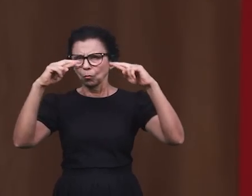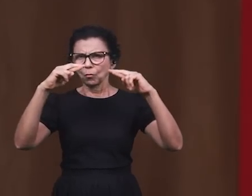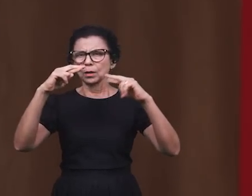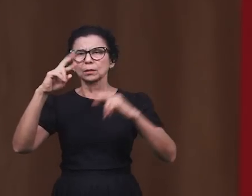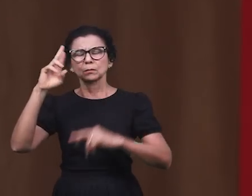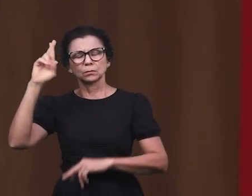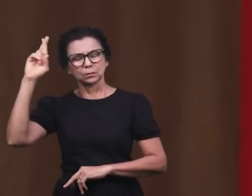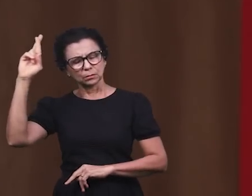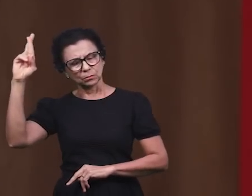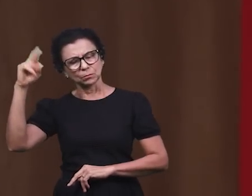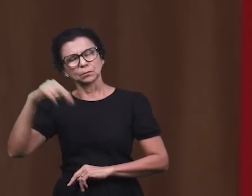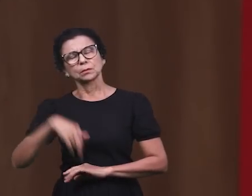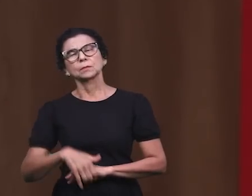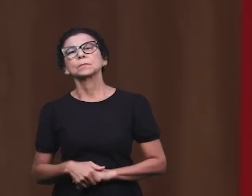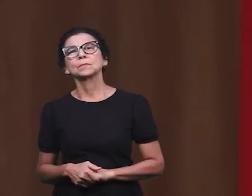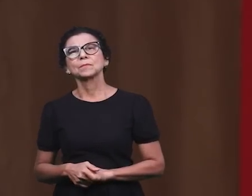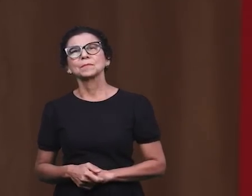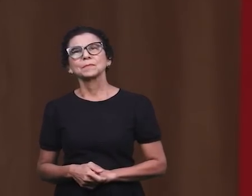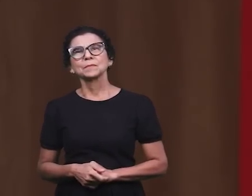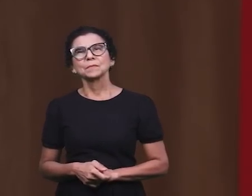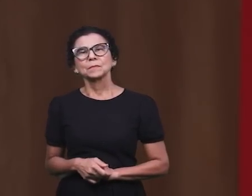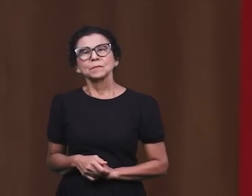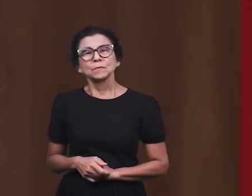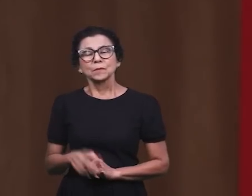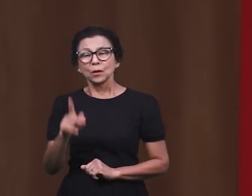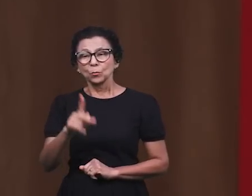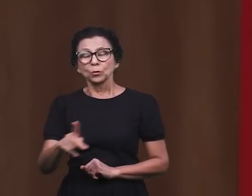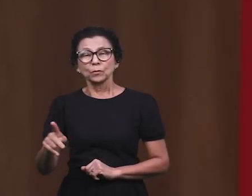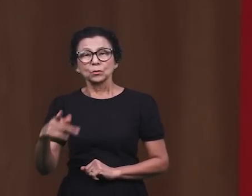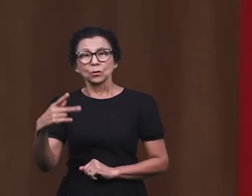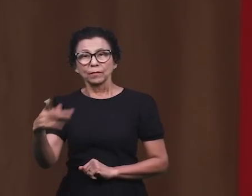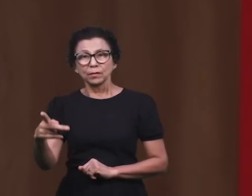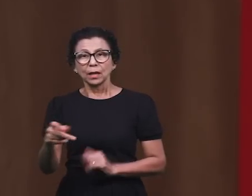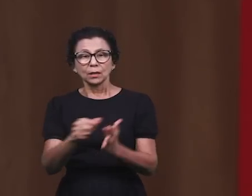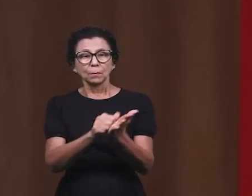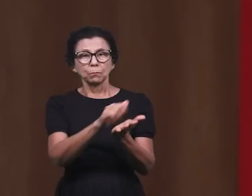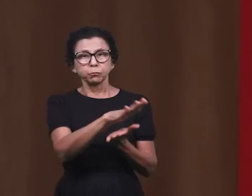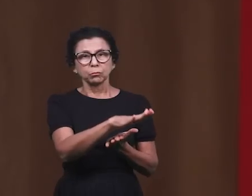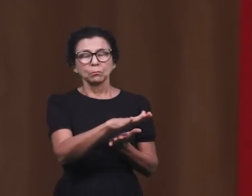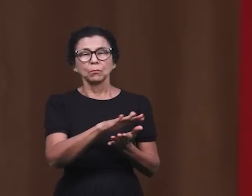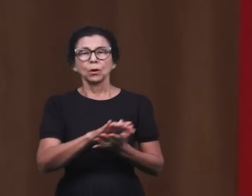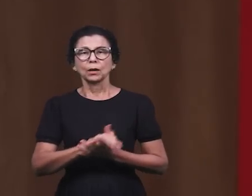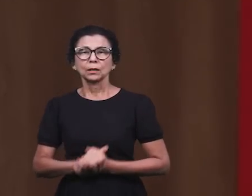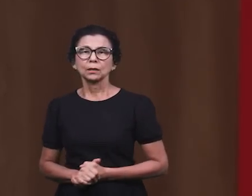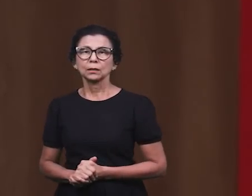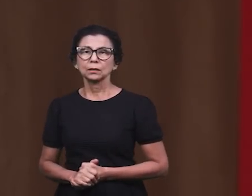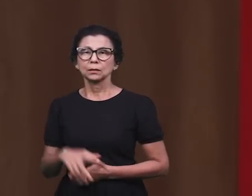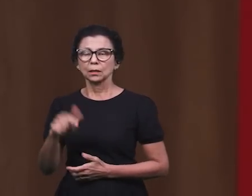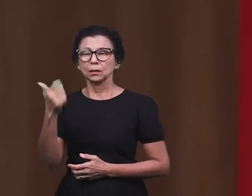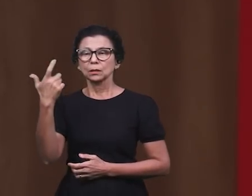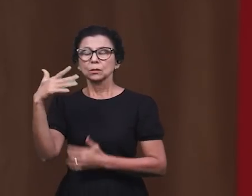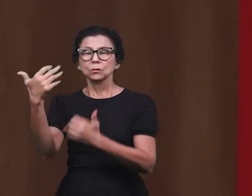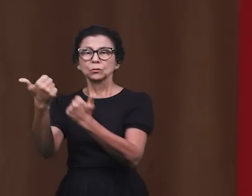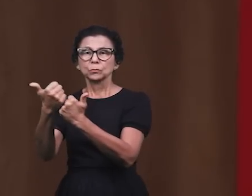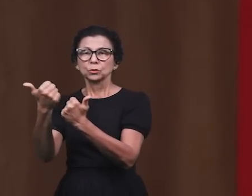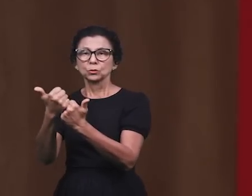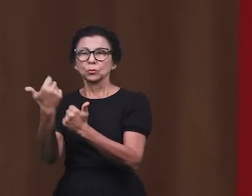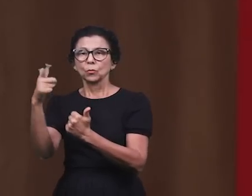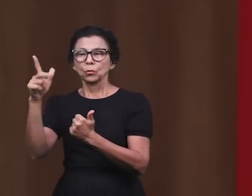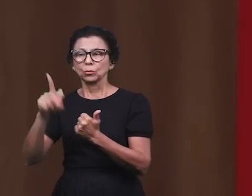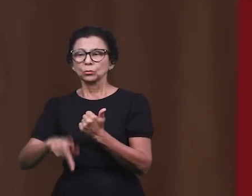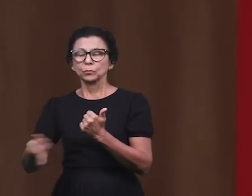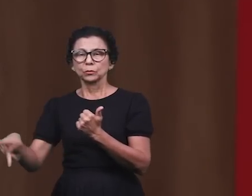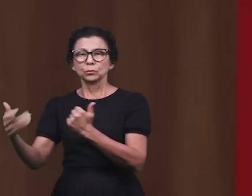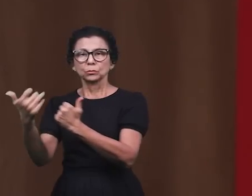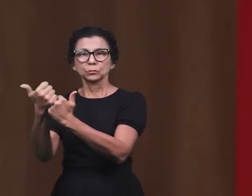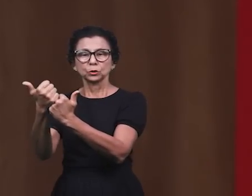né? Quer dizer, realocou a pessoa, tirou aquela pessoa daquele lugar, né? Ela pôde ali continuar, que ela tinha aquela preocupação,